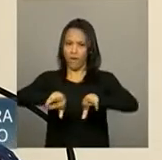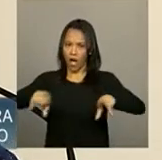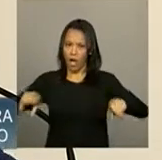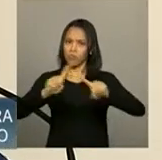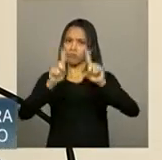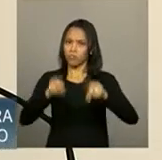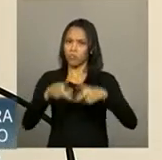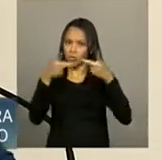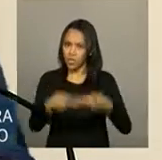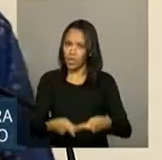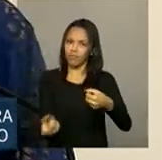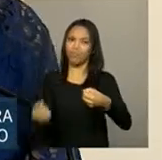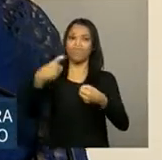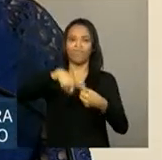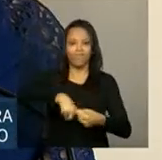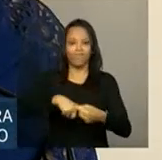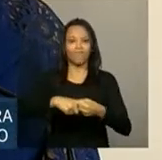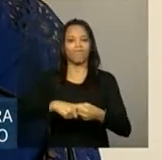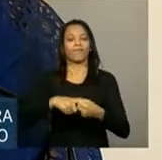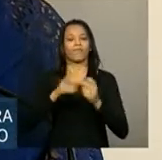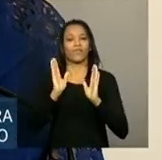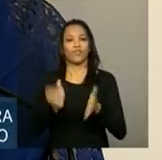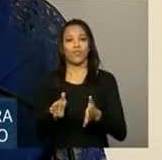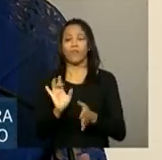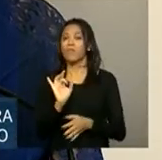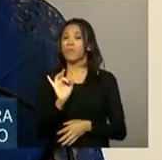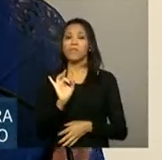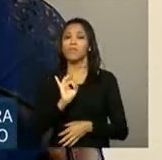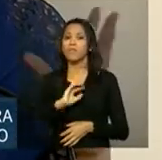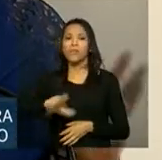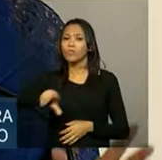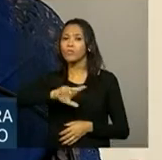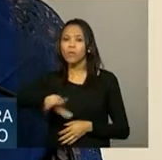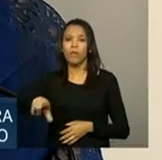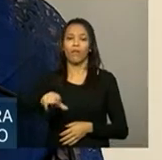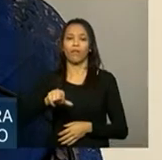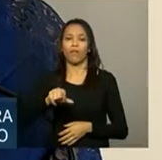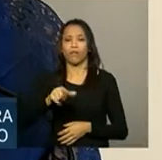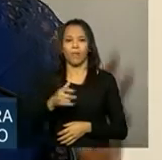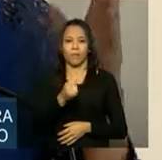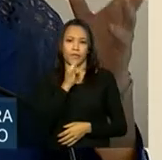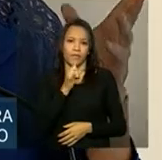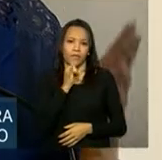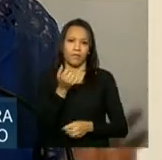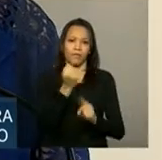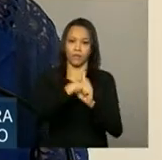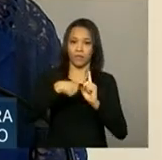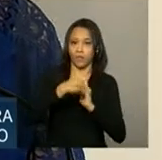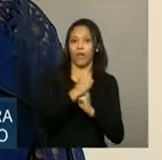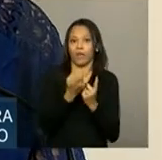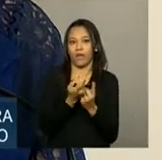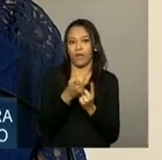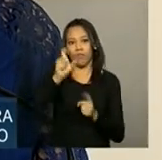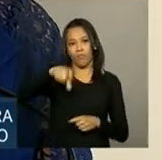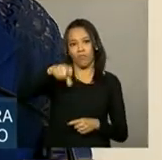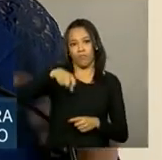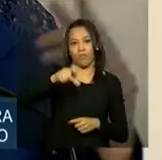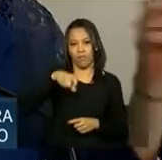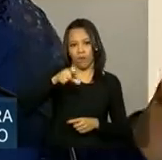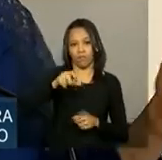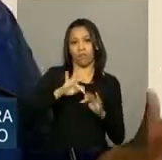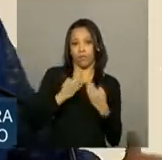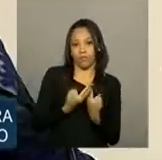feito em parceria né Não só esses aspectos mais social e o bolsa família e